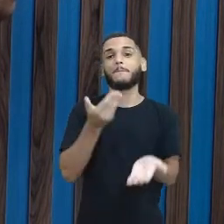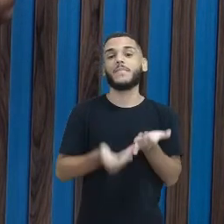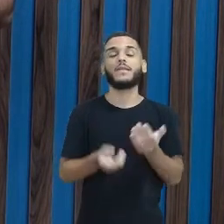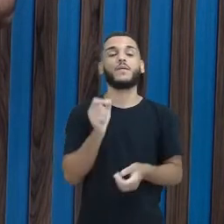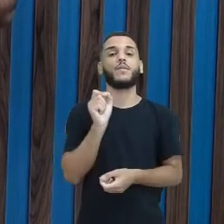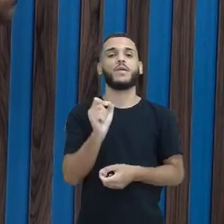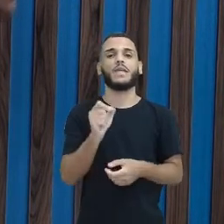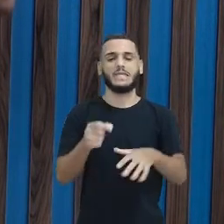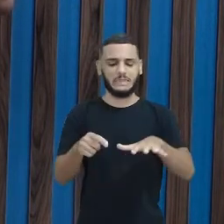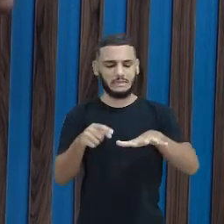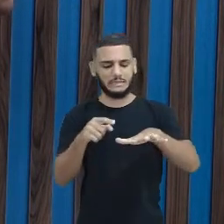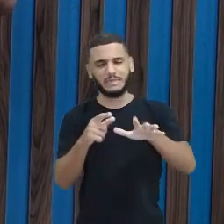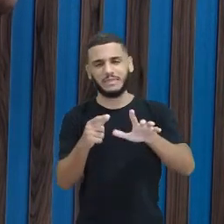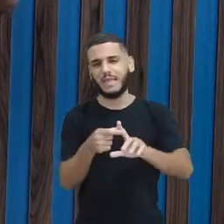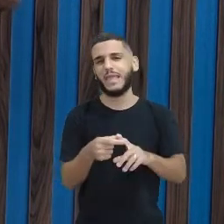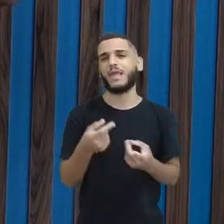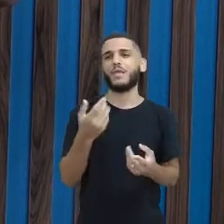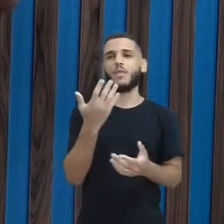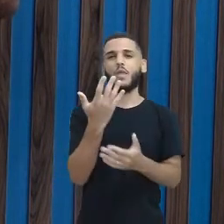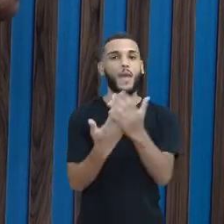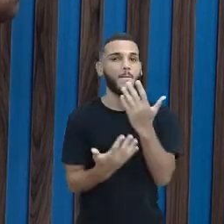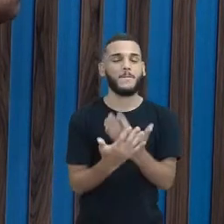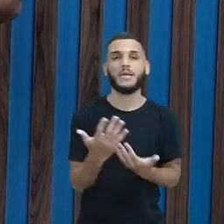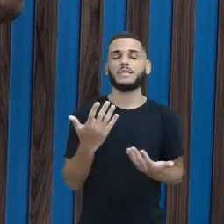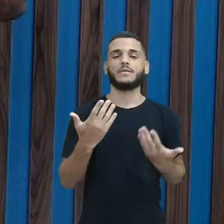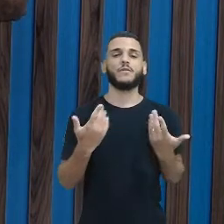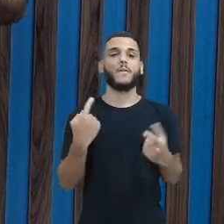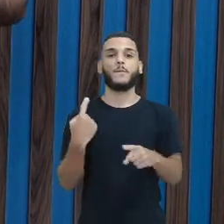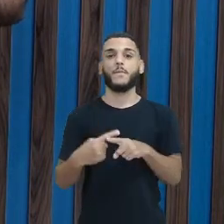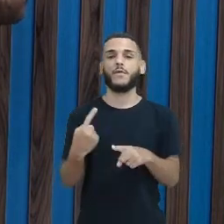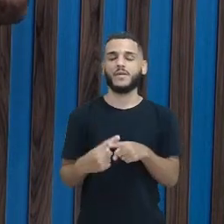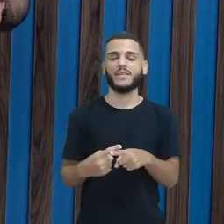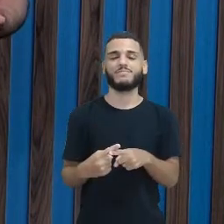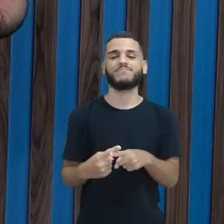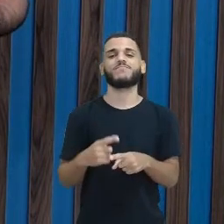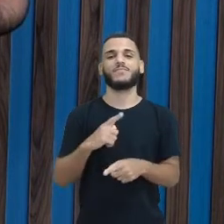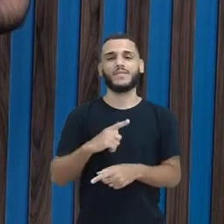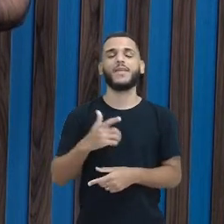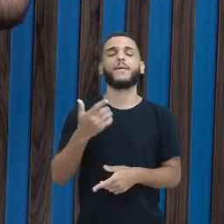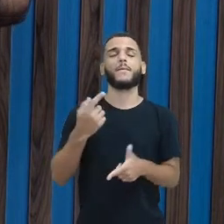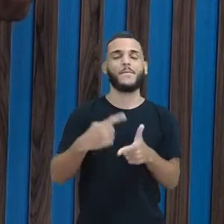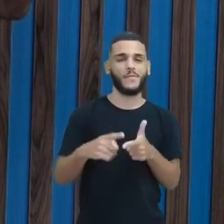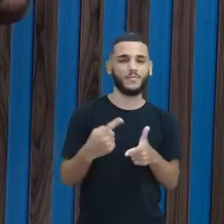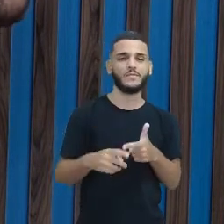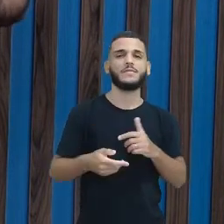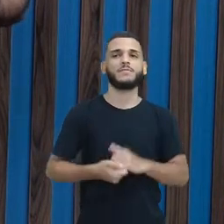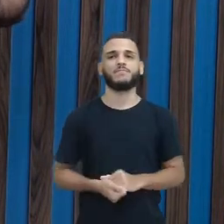perdendo o dedo ou a mão devido à questão desses acidentes, né?